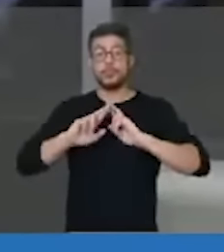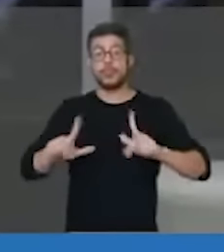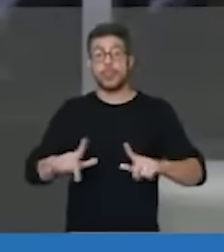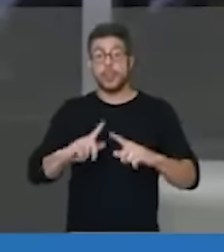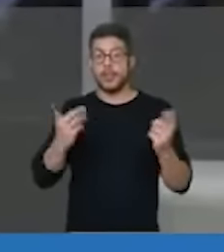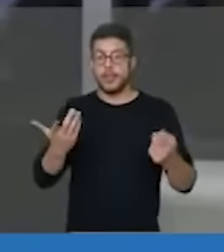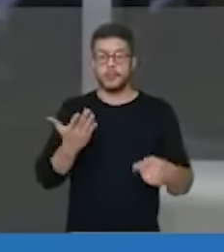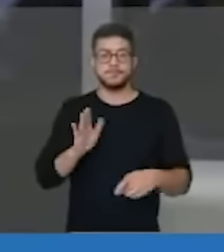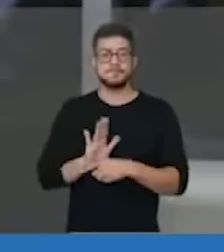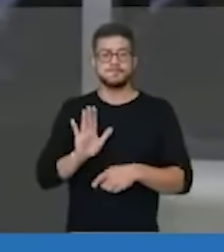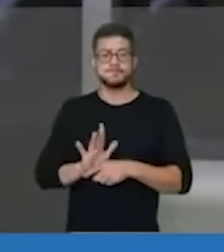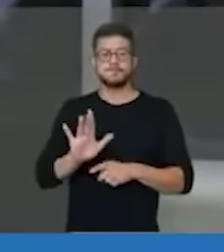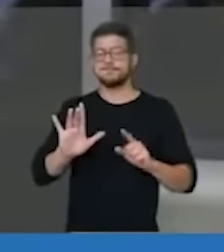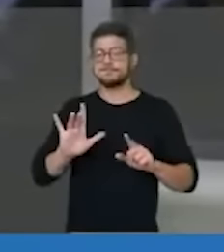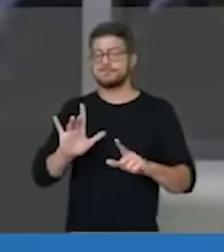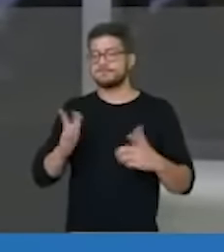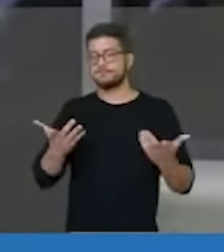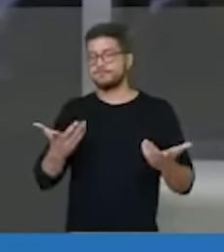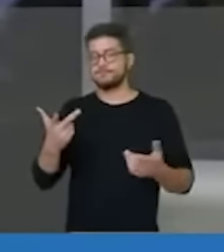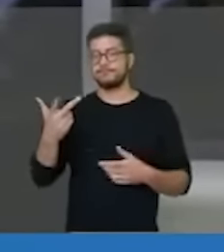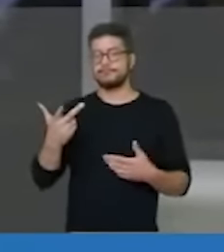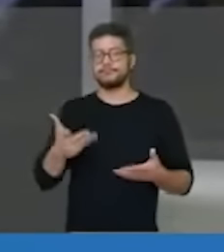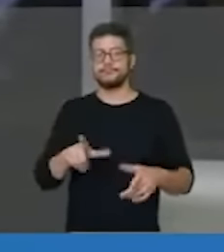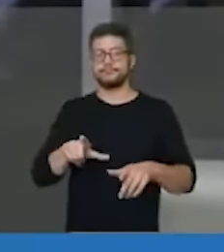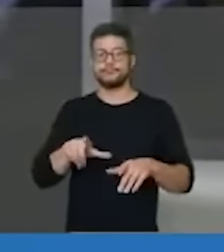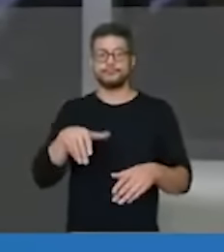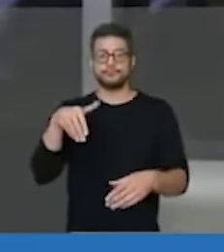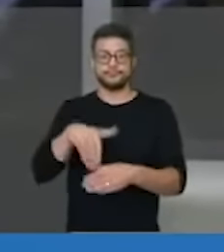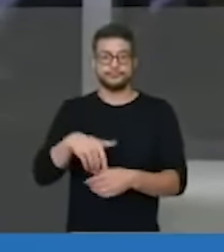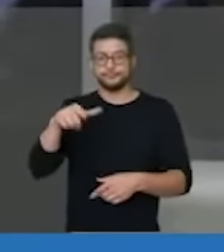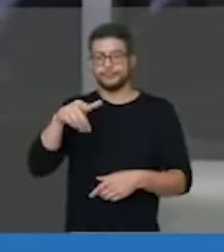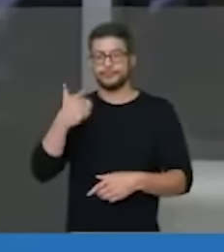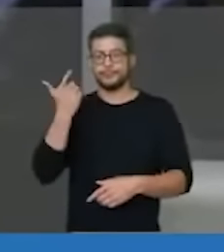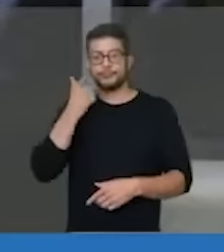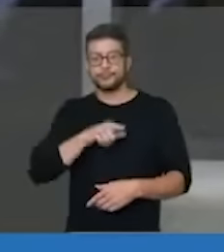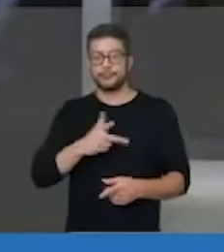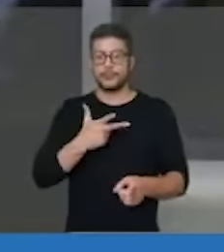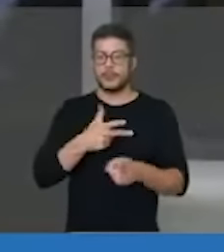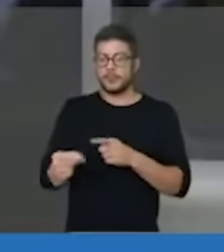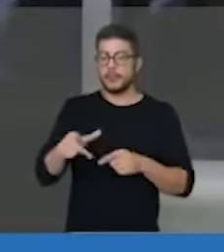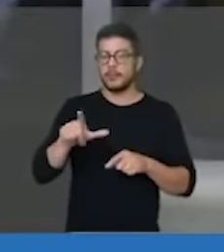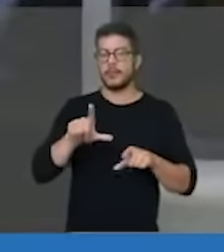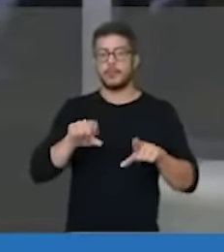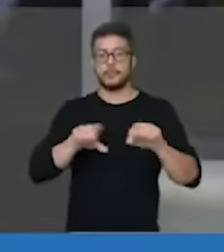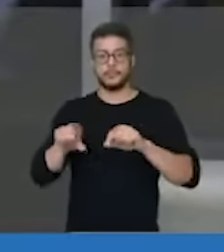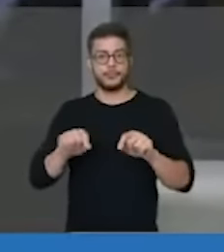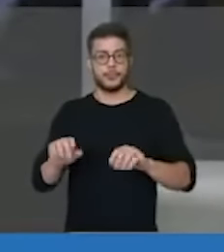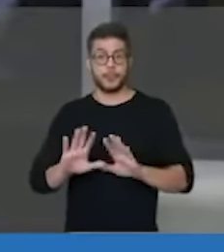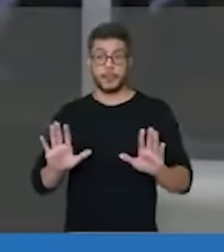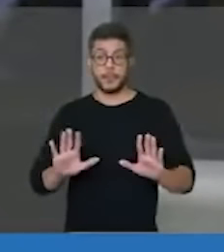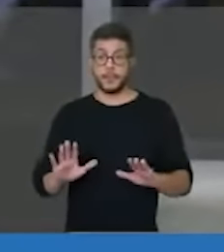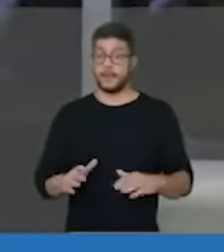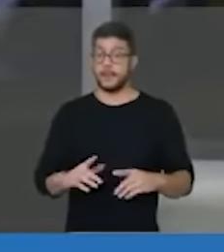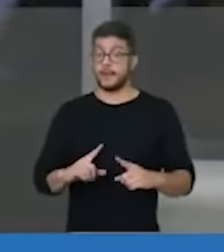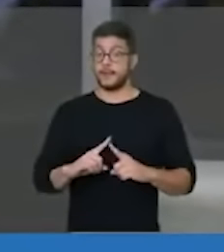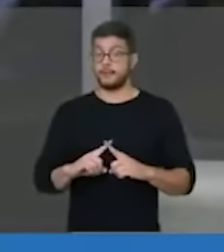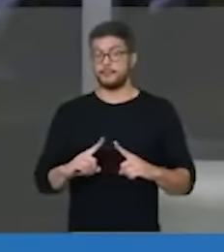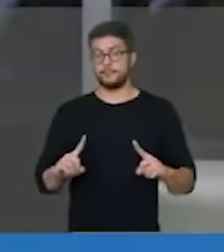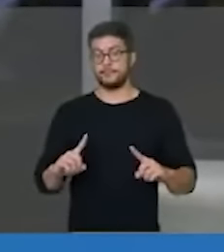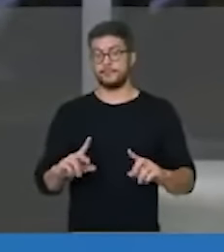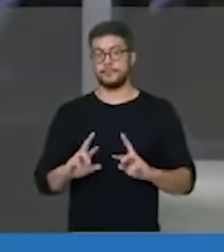vão eleger os deputados. Isso não, o deputado faz o seu trabalho, leva as emendas para ser reconhecido, mas não